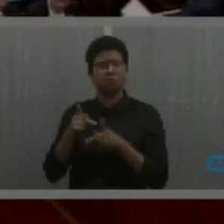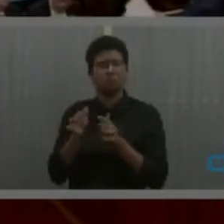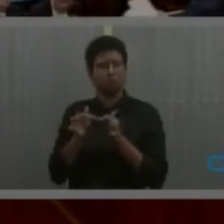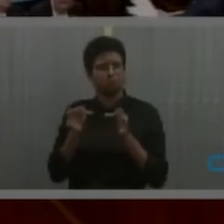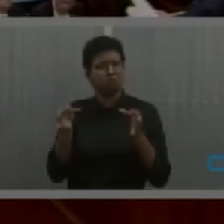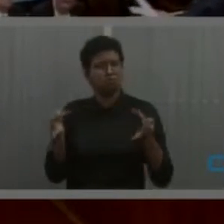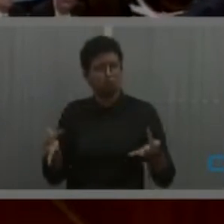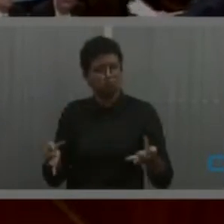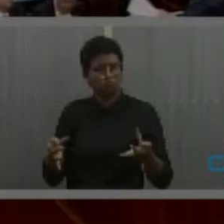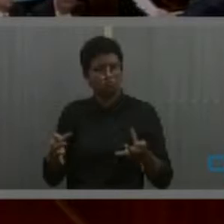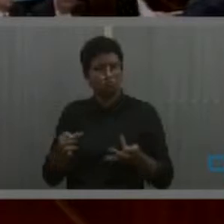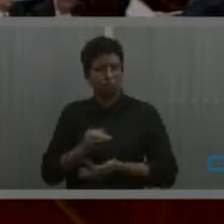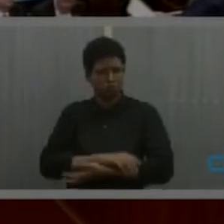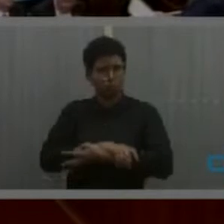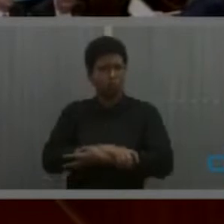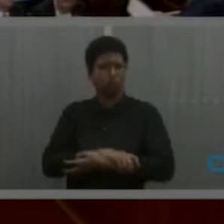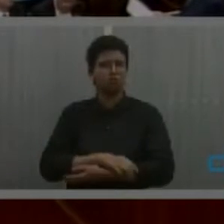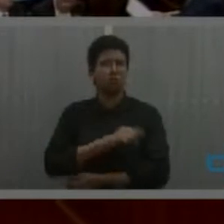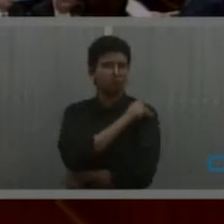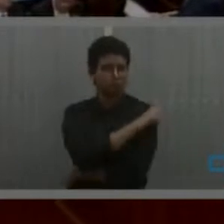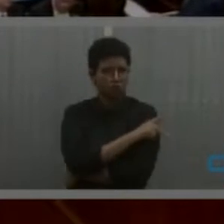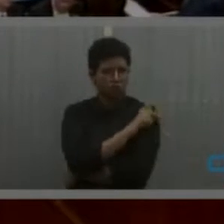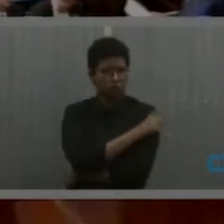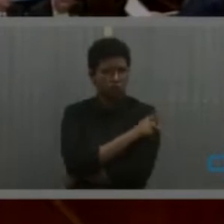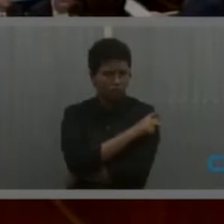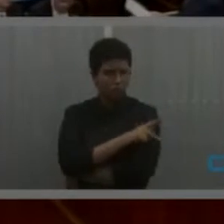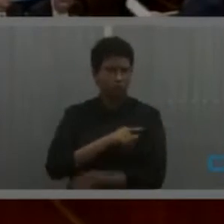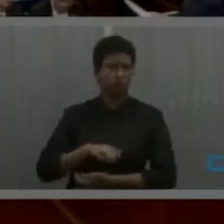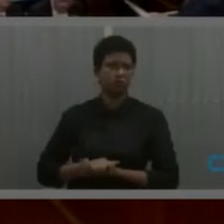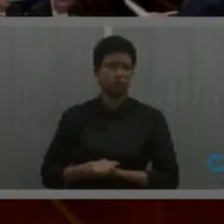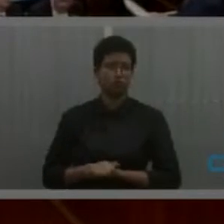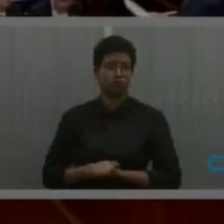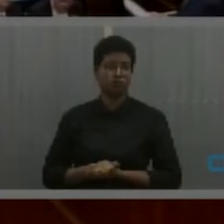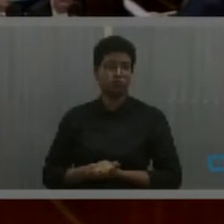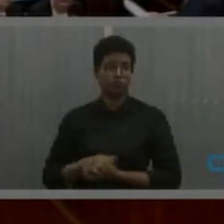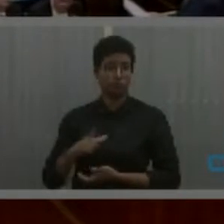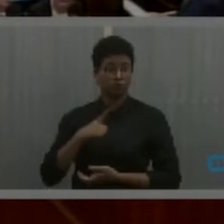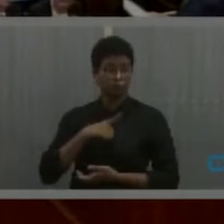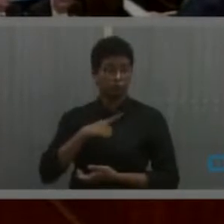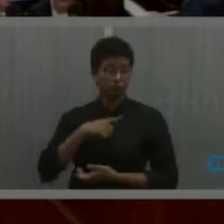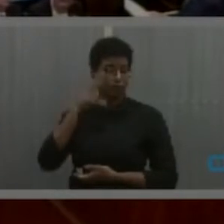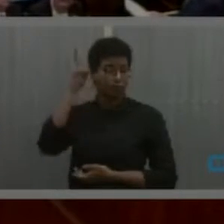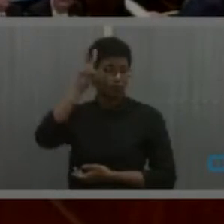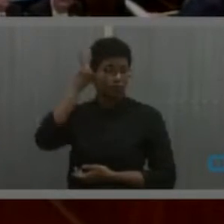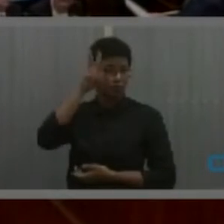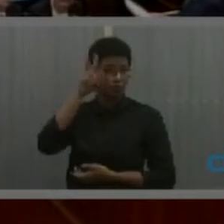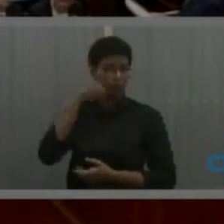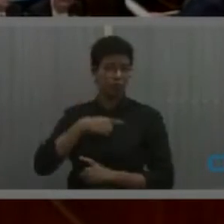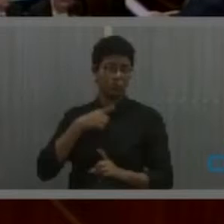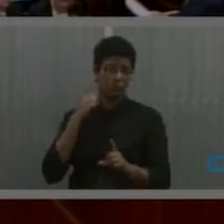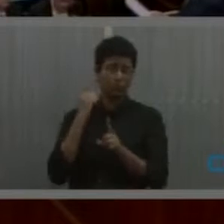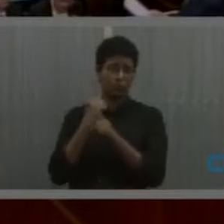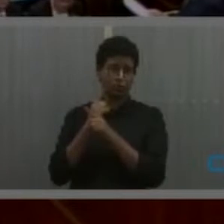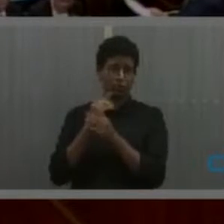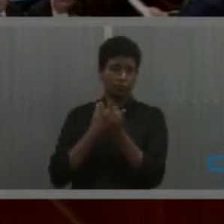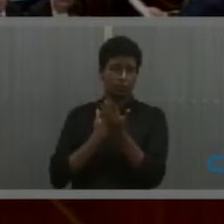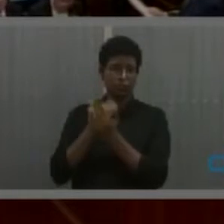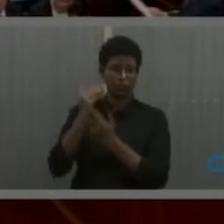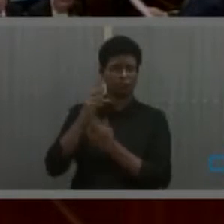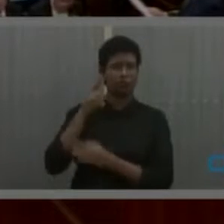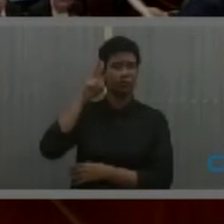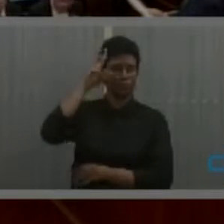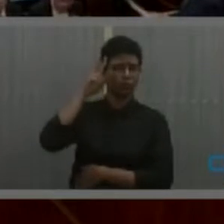receptiva do Piauí. Receber essa homenagem é, além do reencontro com o início da minha